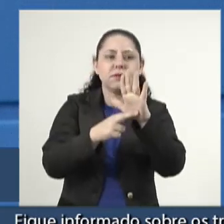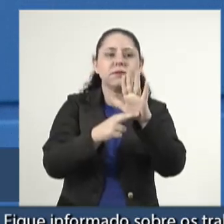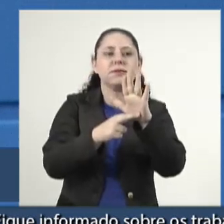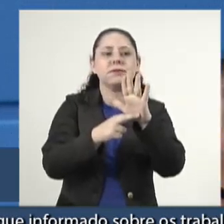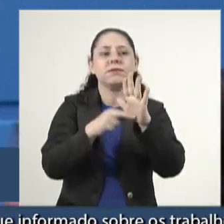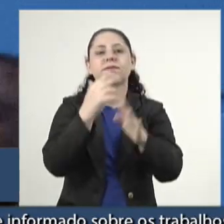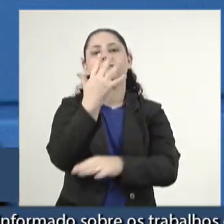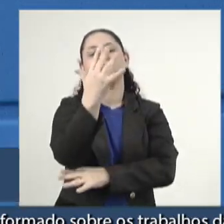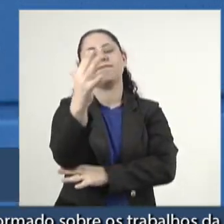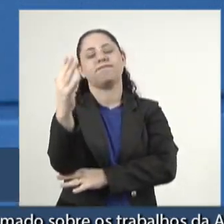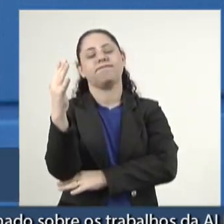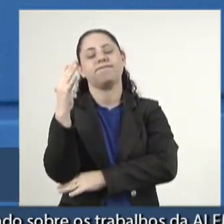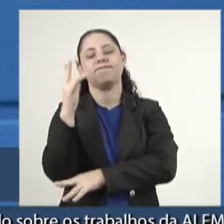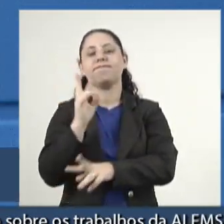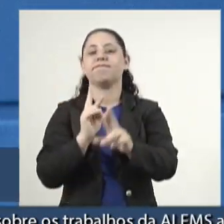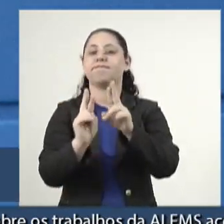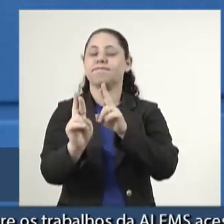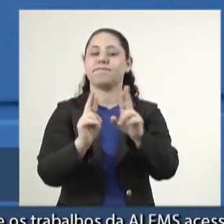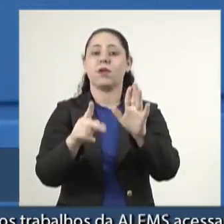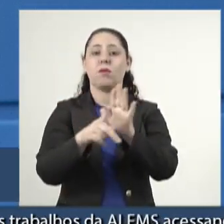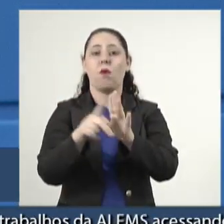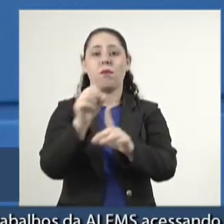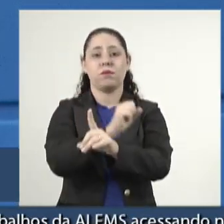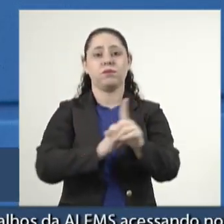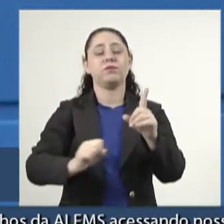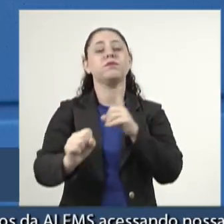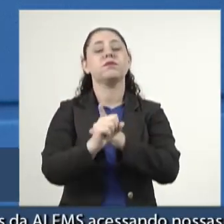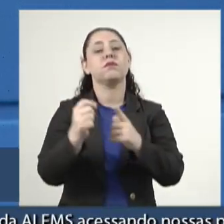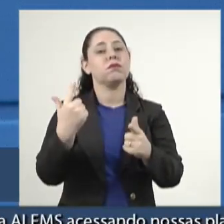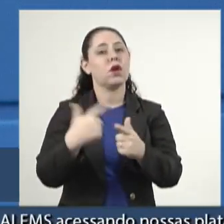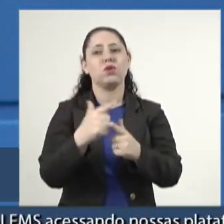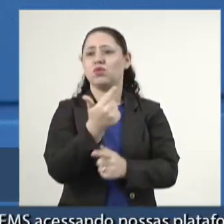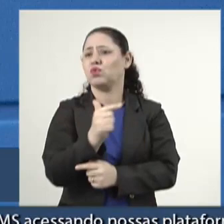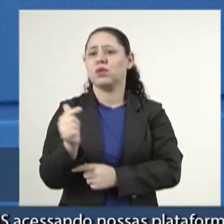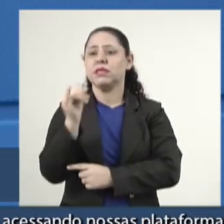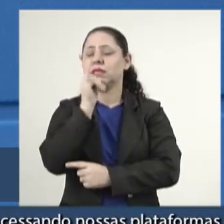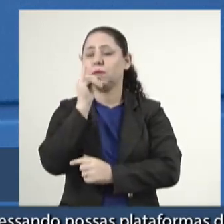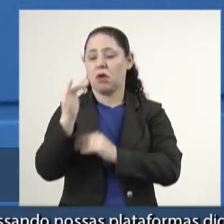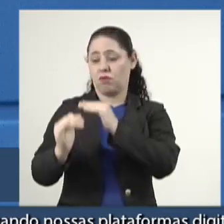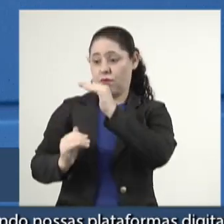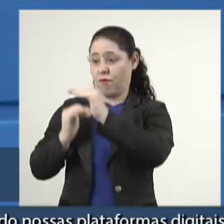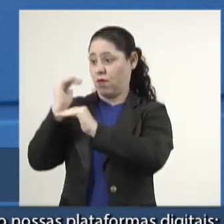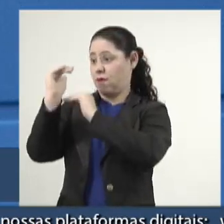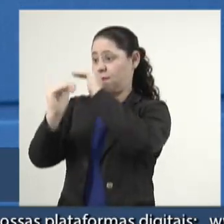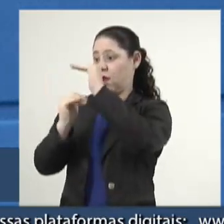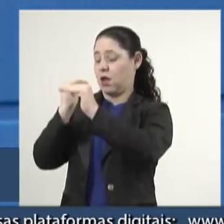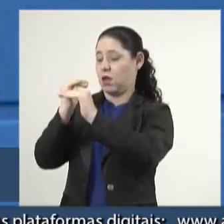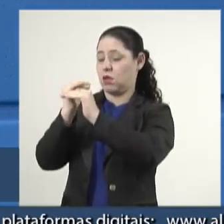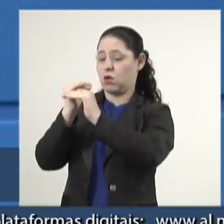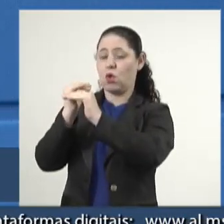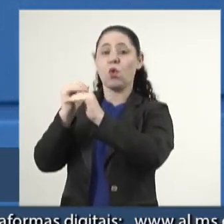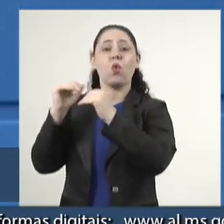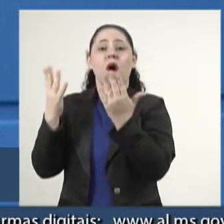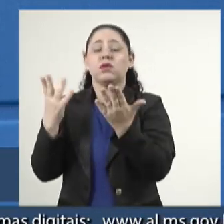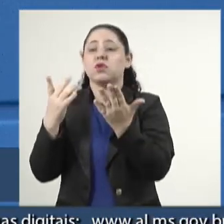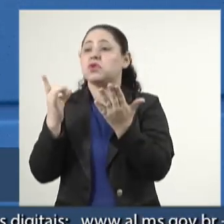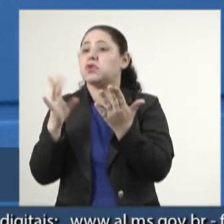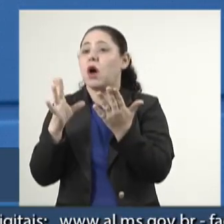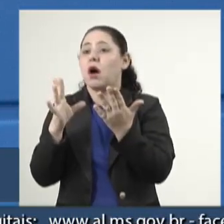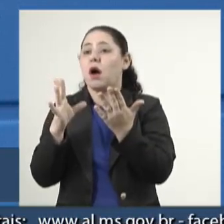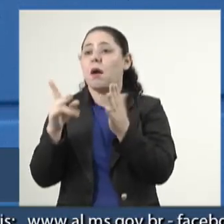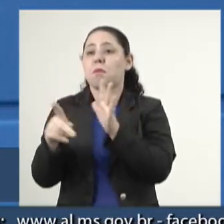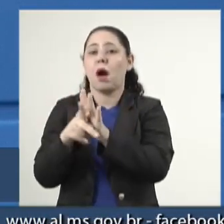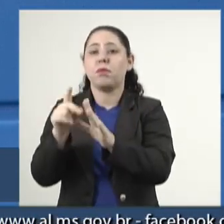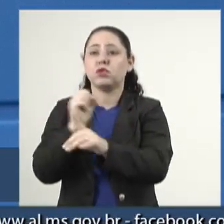meio ambiente, em relação à questão social, porque não há desenvolvimento quando só parte